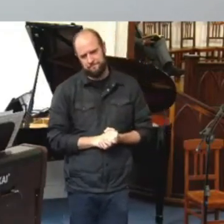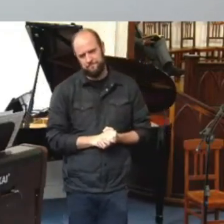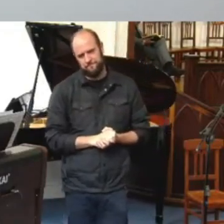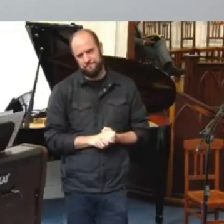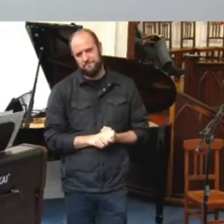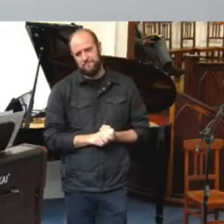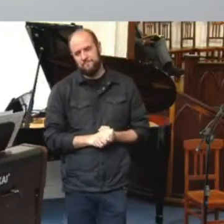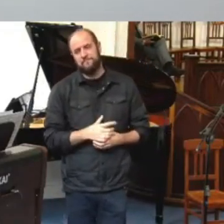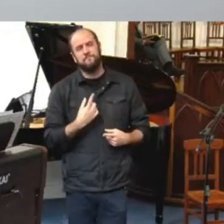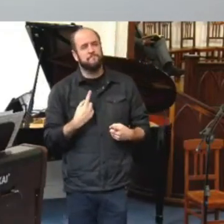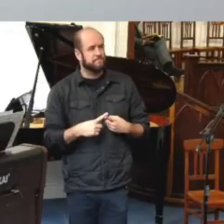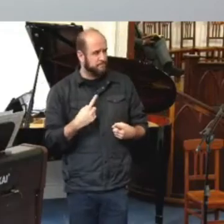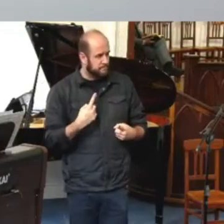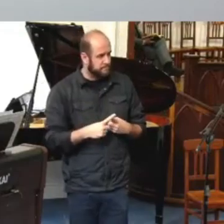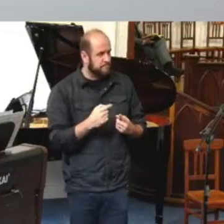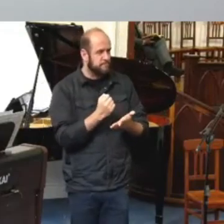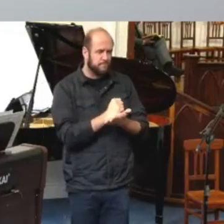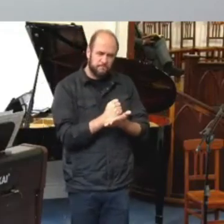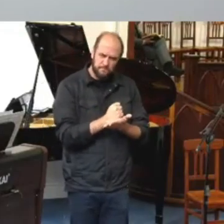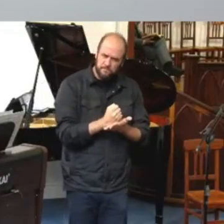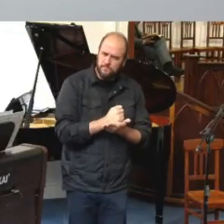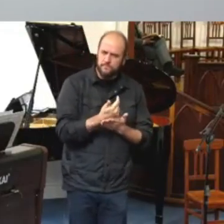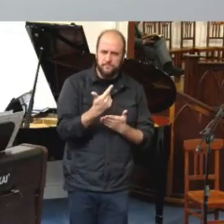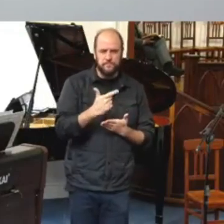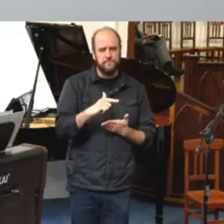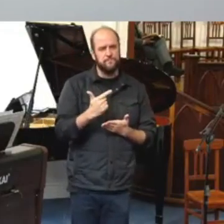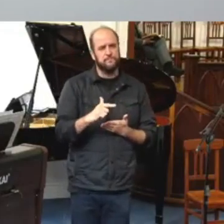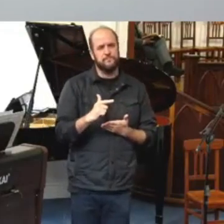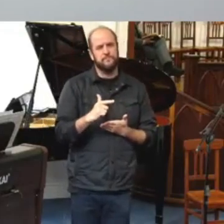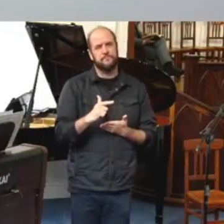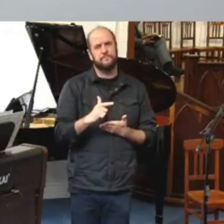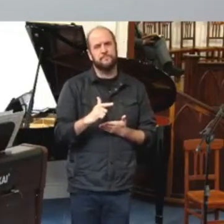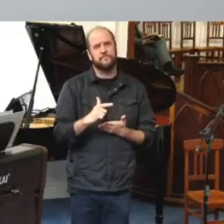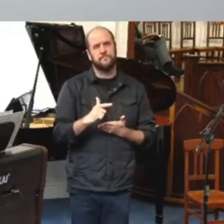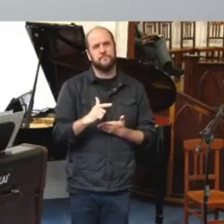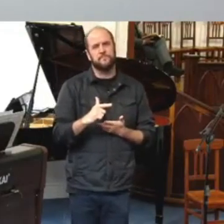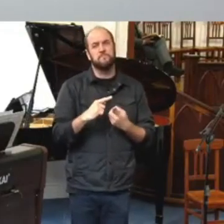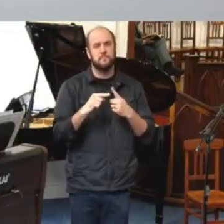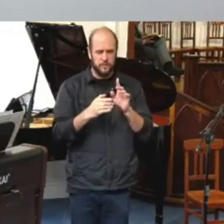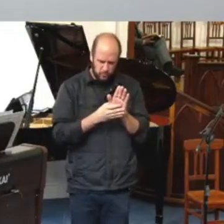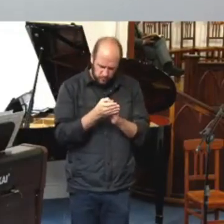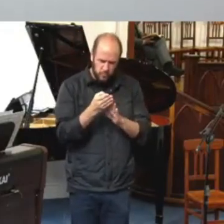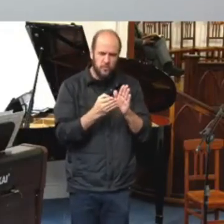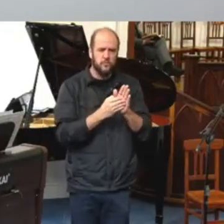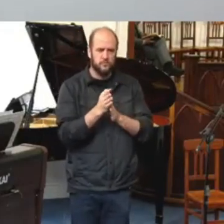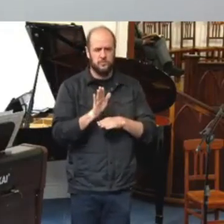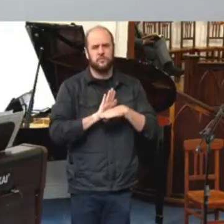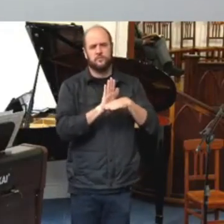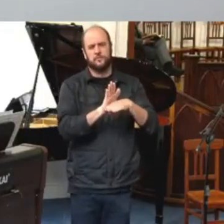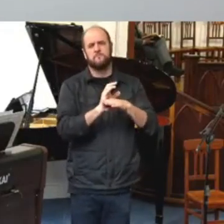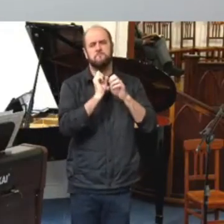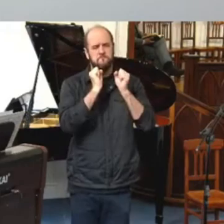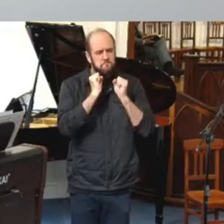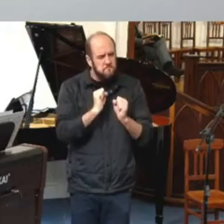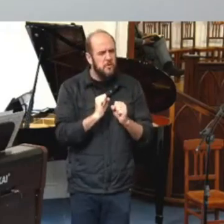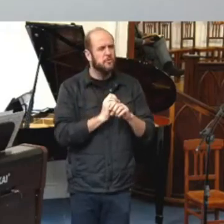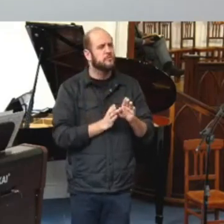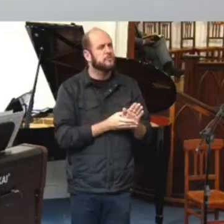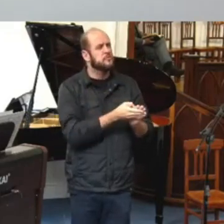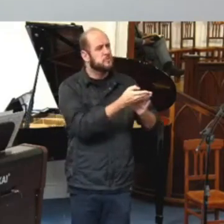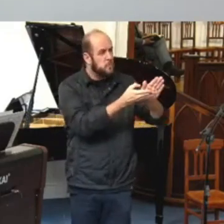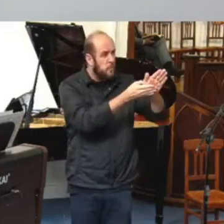Porque você compreende o consolo e você escuta a voz do consolo. E você pode consolar a